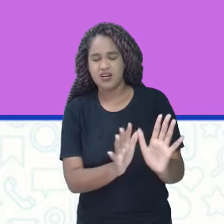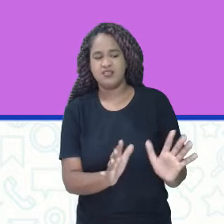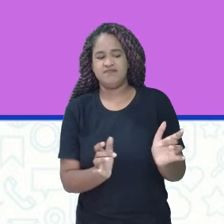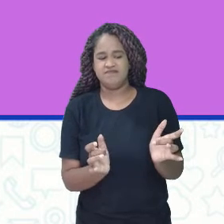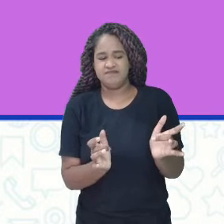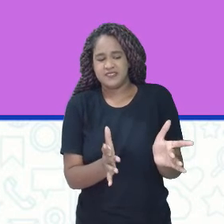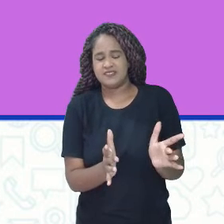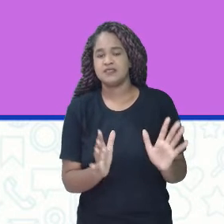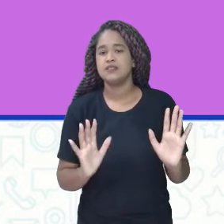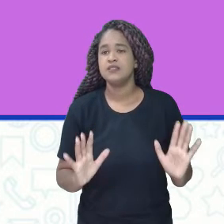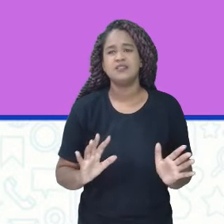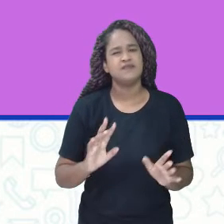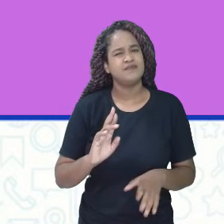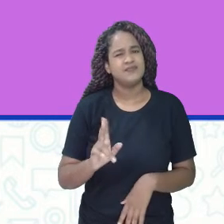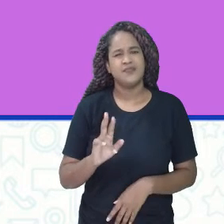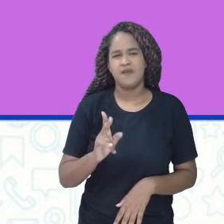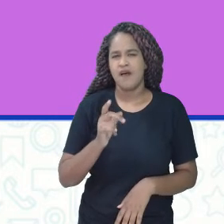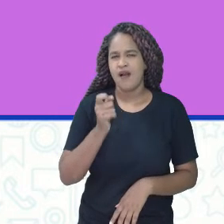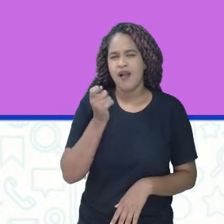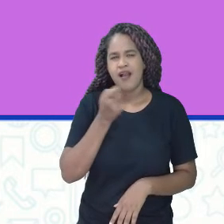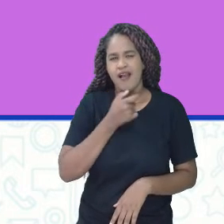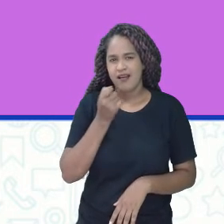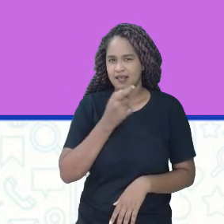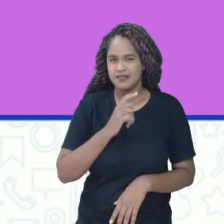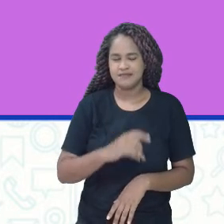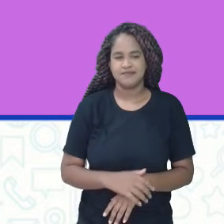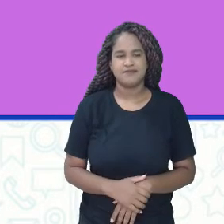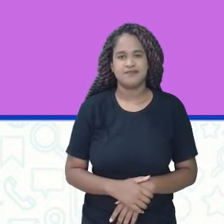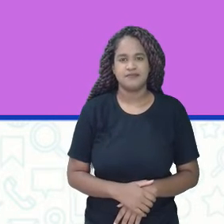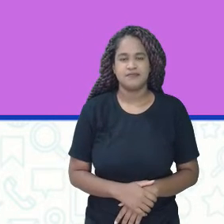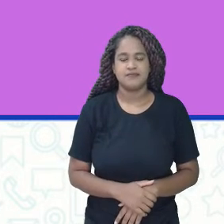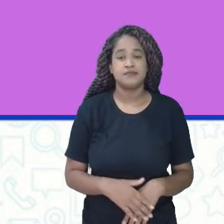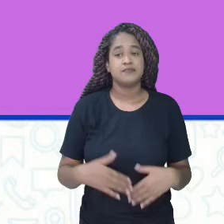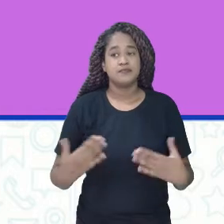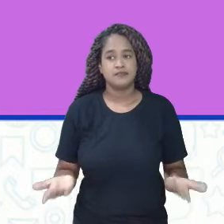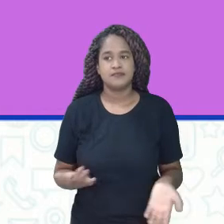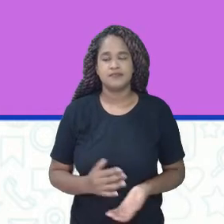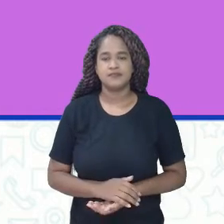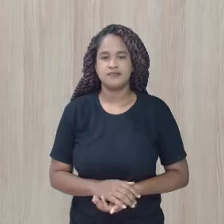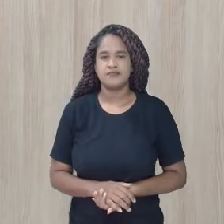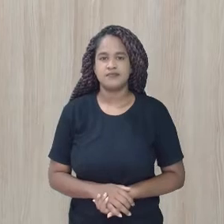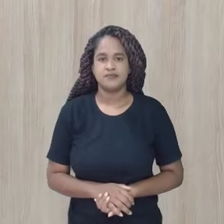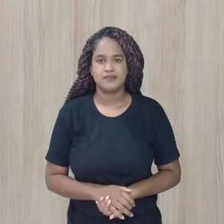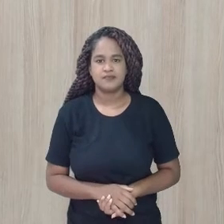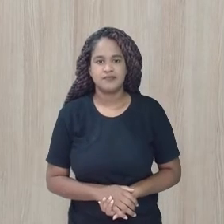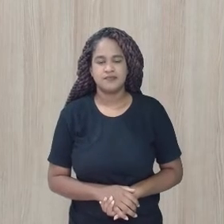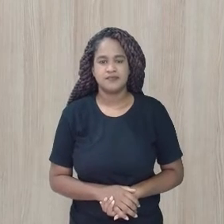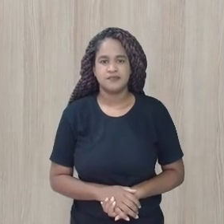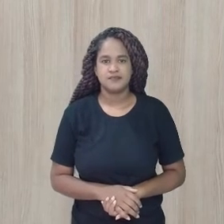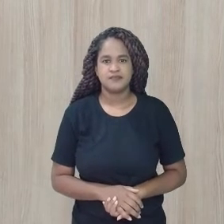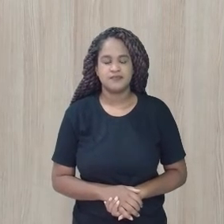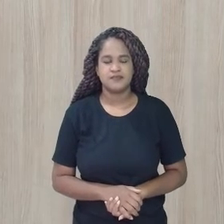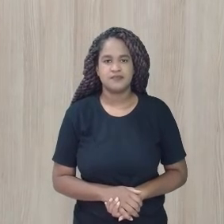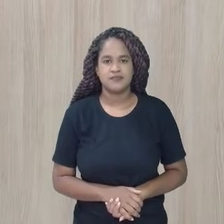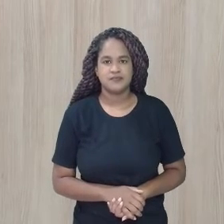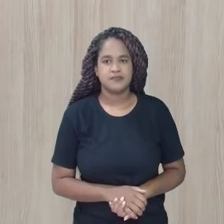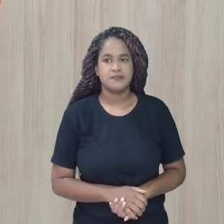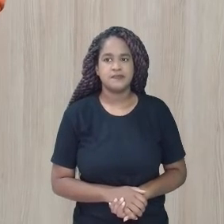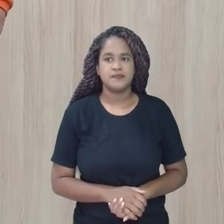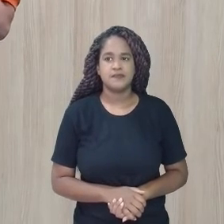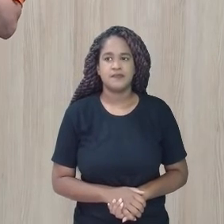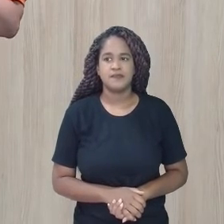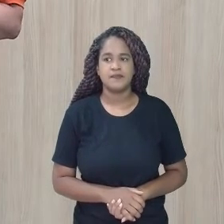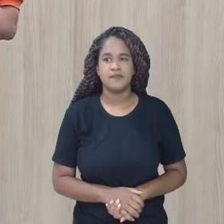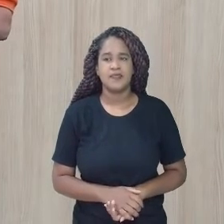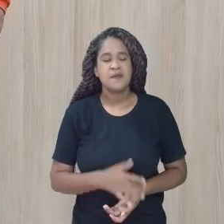geralmente não produz o efeito desejado. E aí, o que é isso, minha gente? O que é